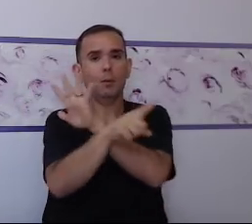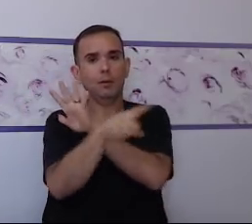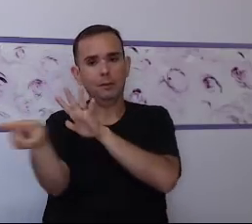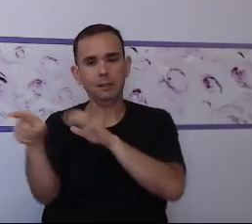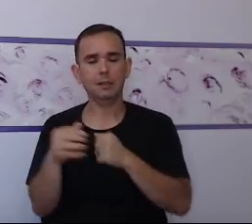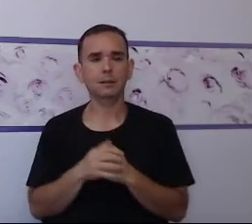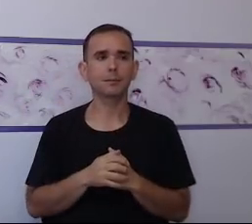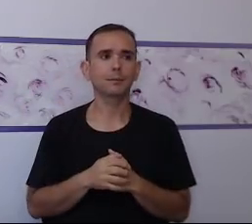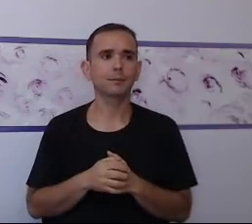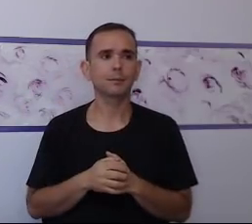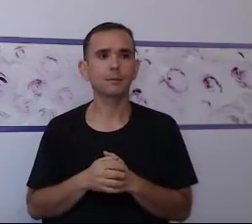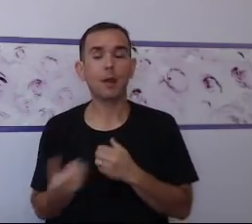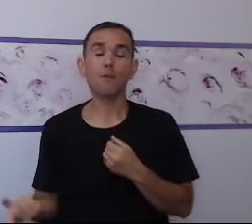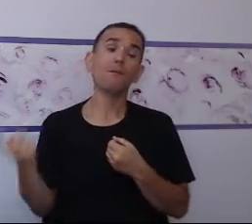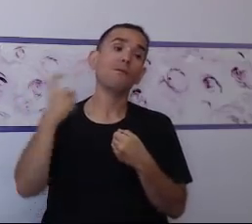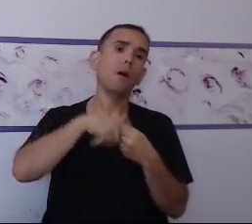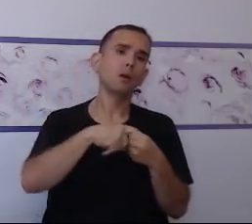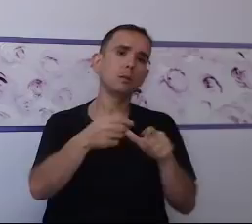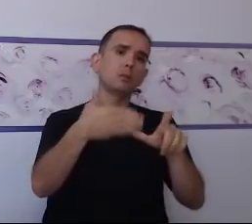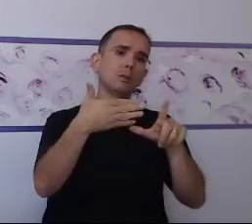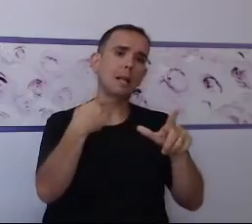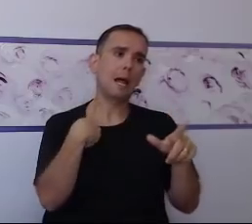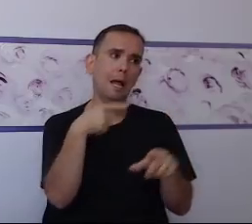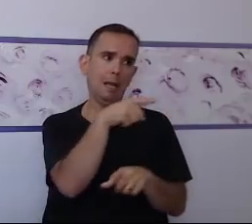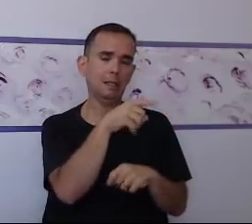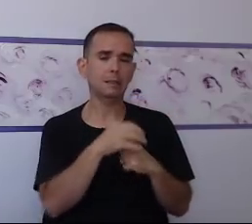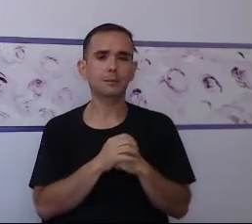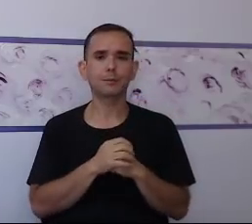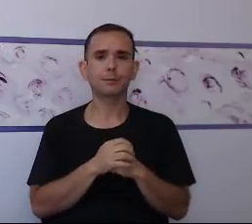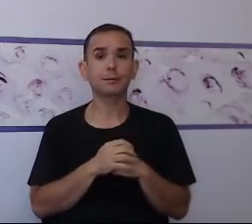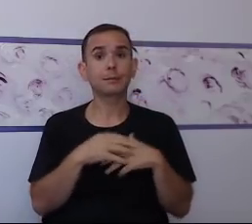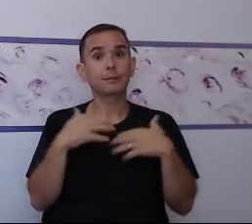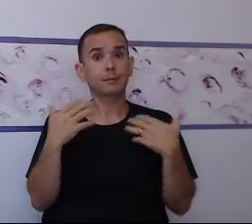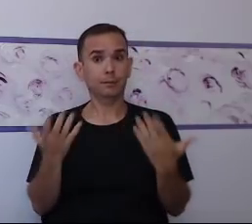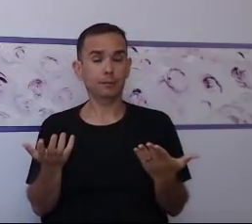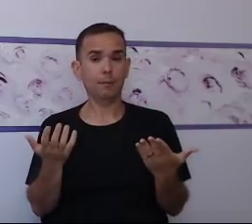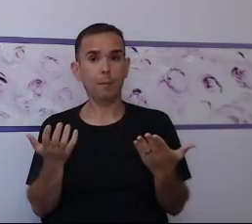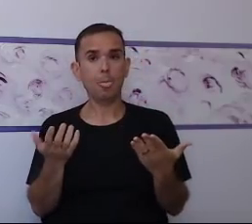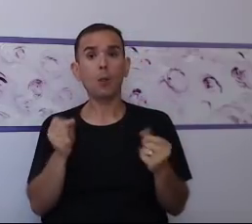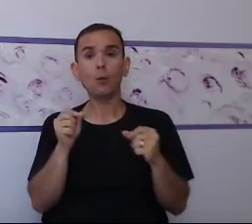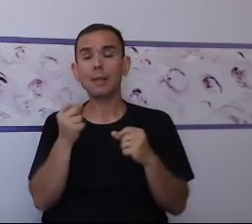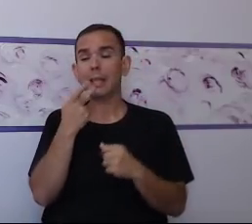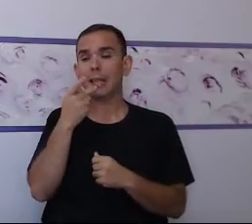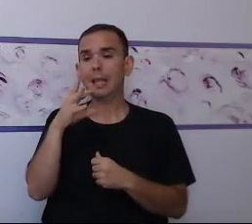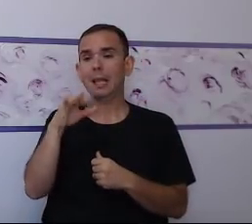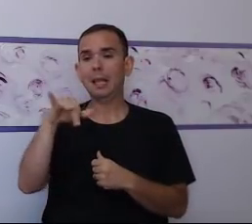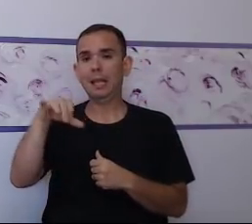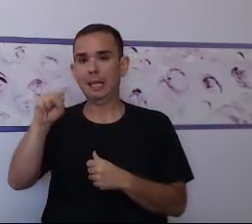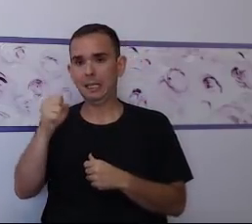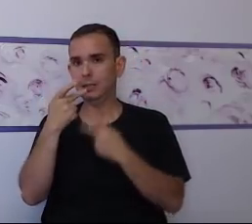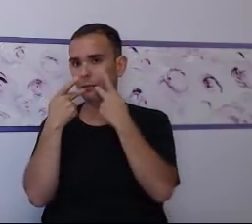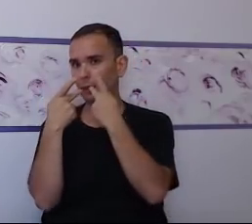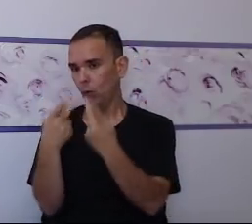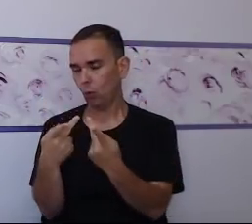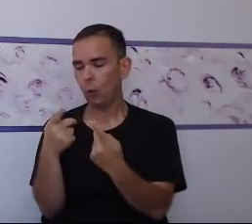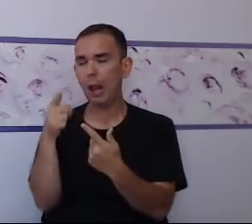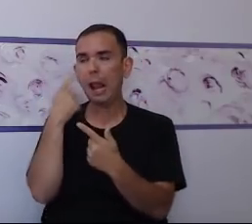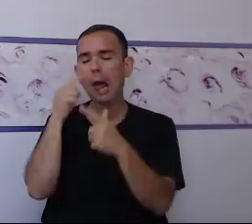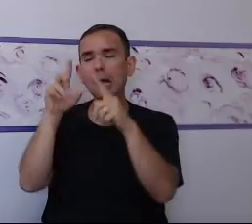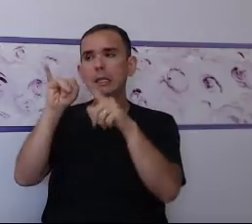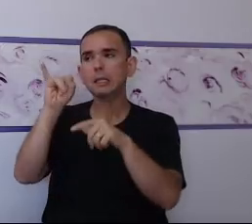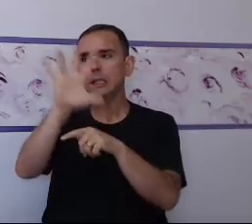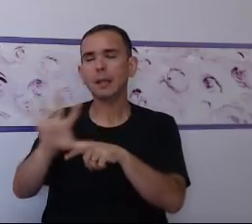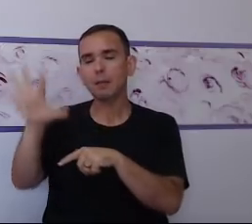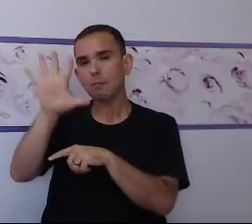vocês. Aí volta um slide. Então, aí ali retomando o que a Cris está falando para vocês, ó, a gente ali na imagem